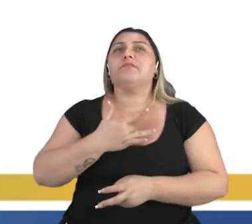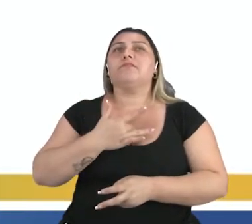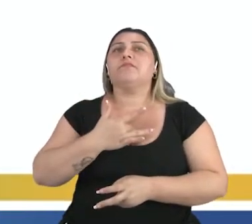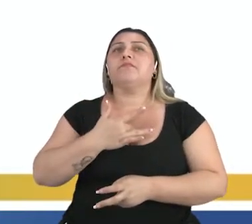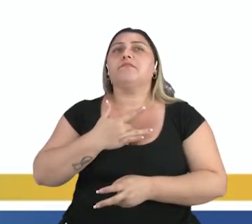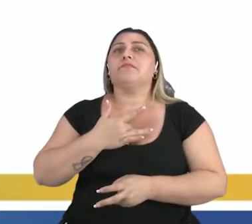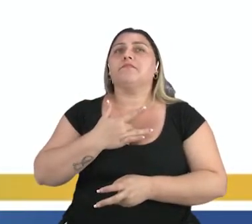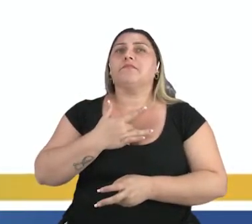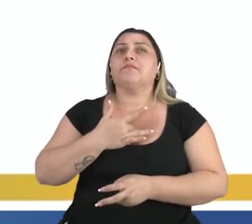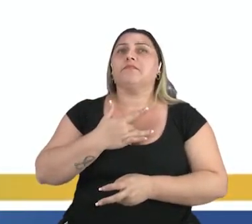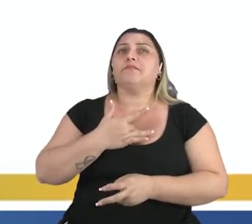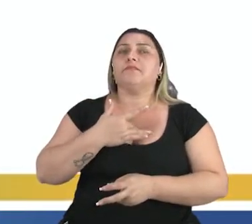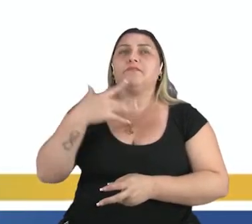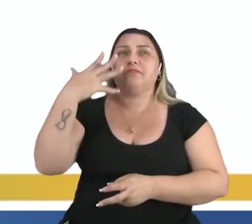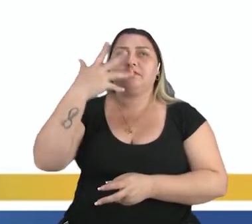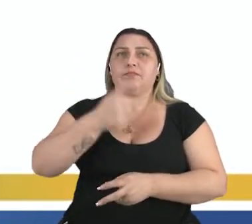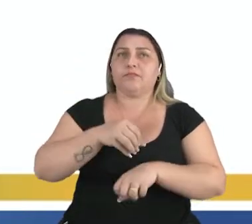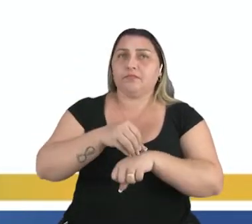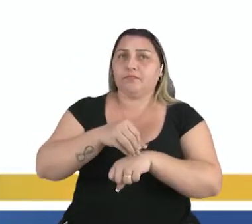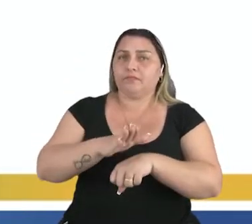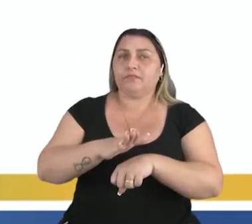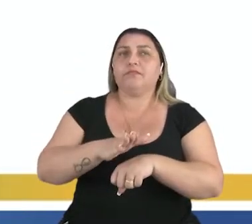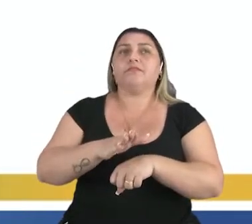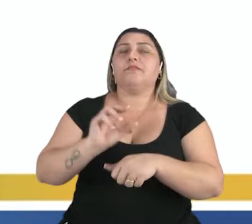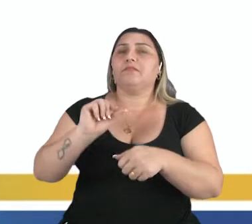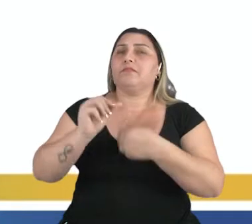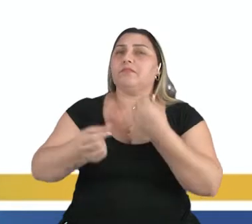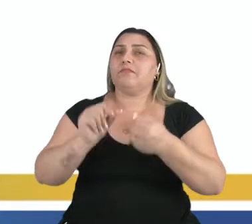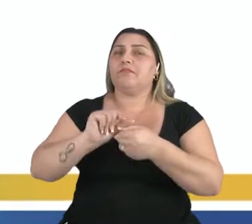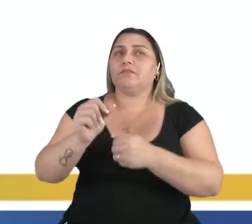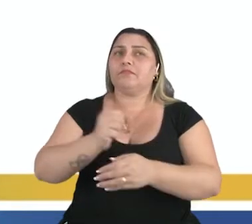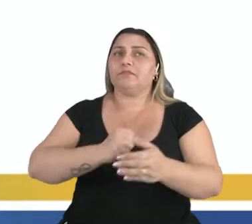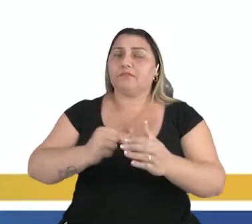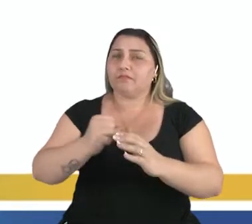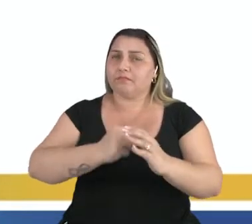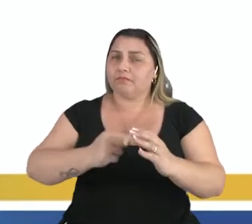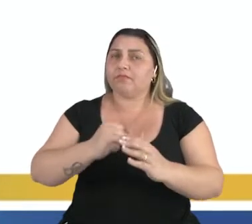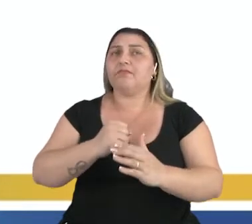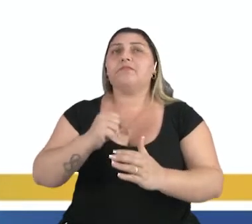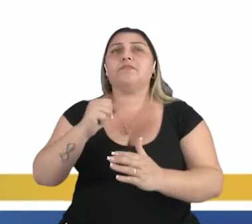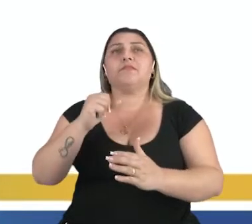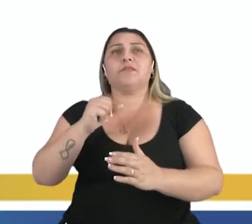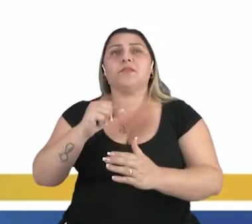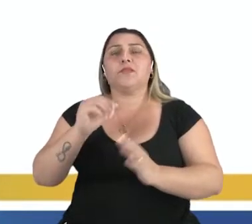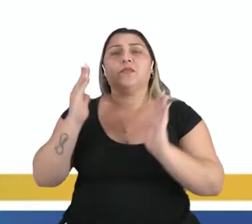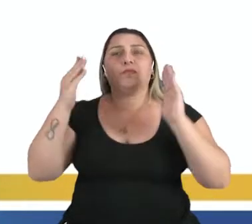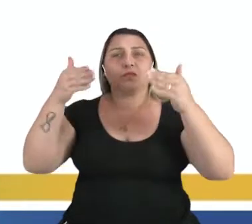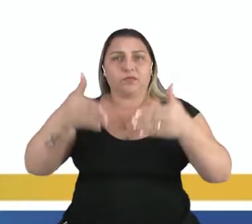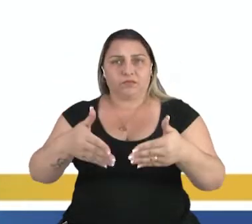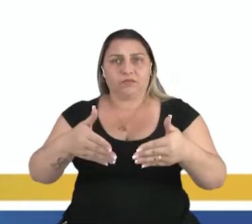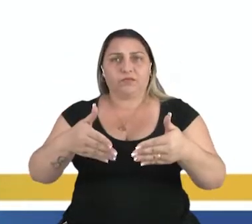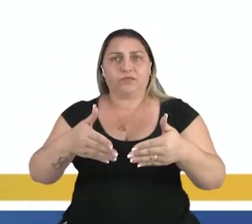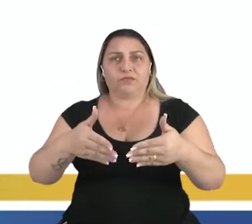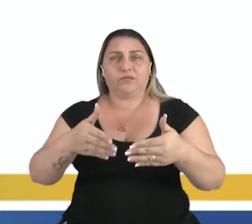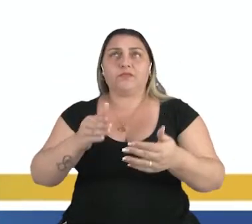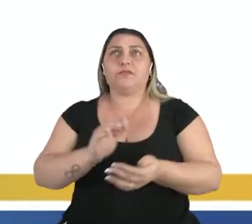de receitas. Nesse caso, na sua produção, você vai tratar só como um tema, então você vai focar nele.